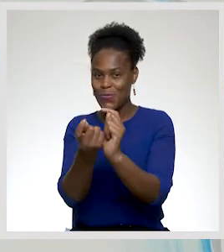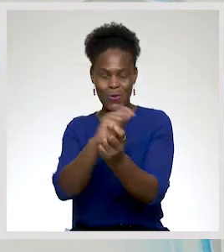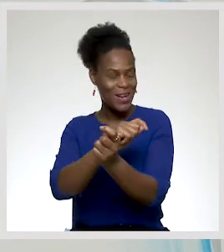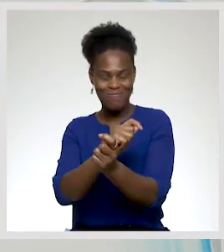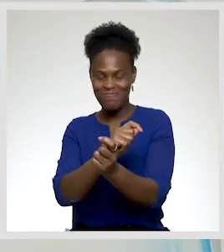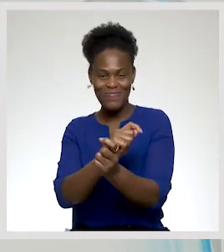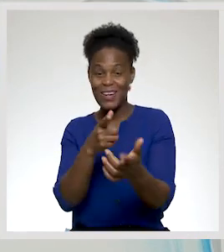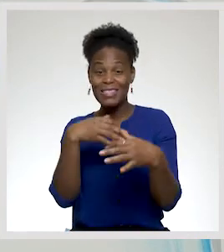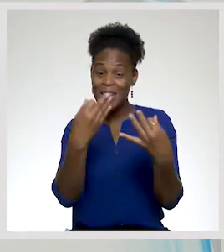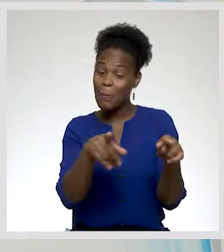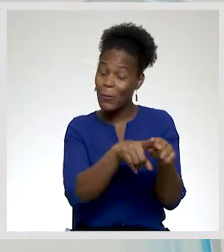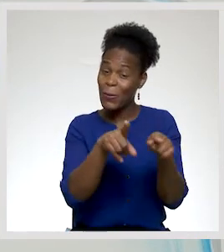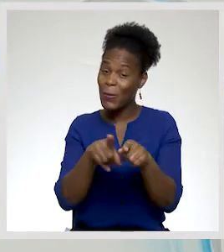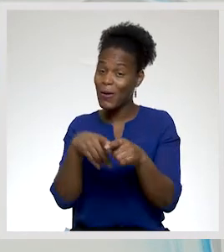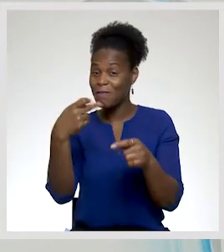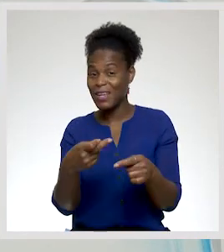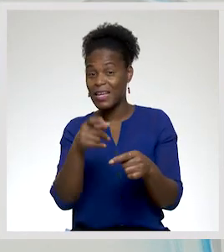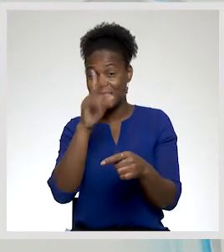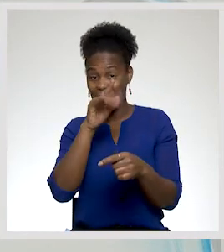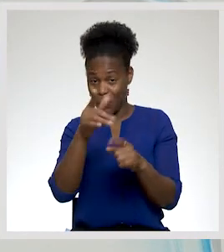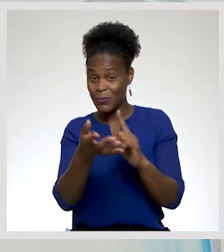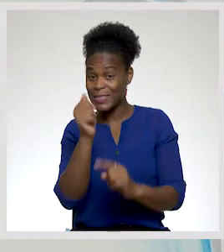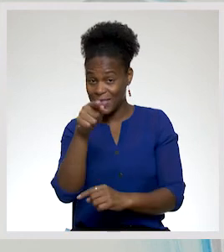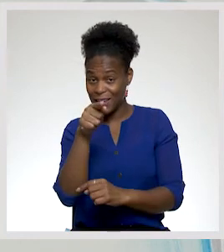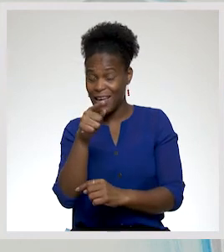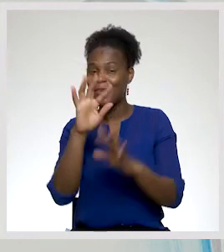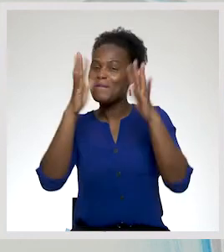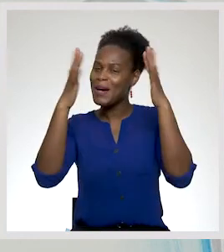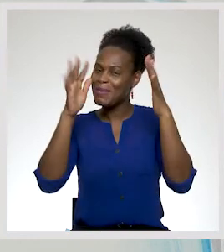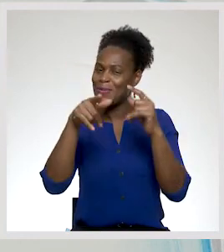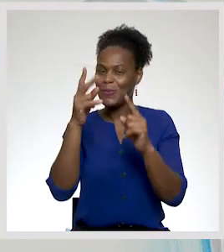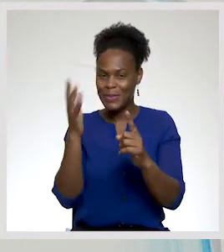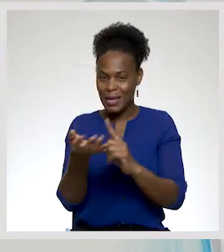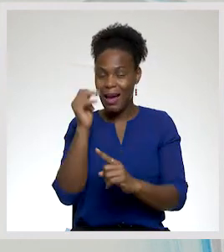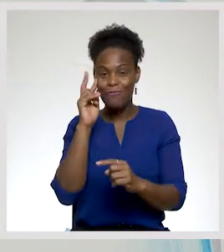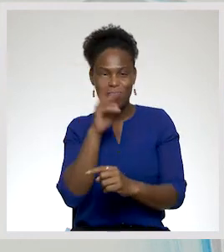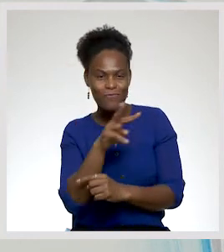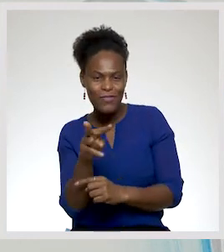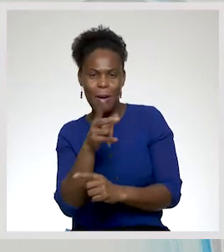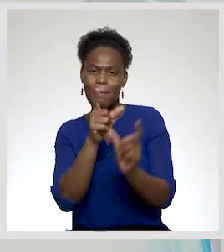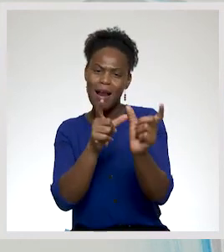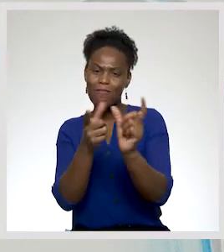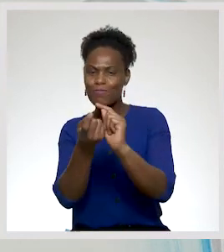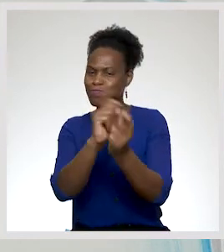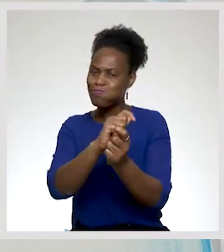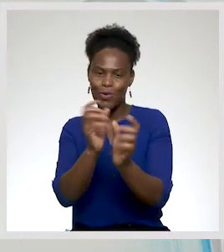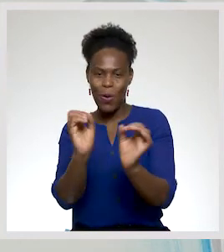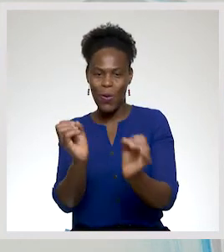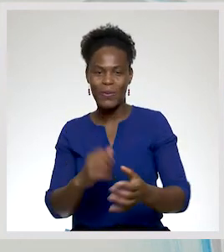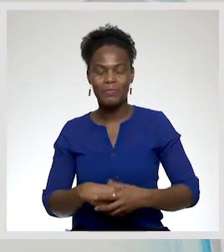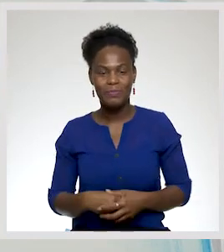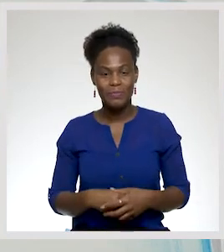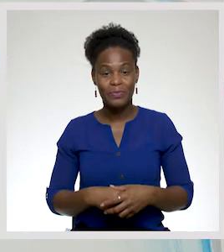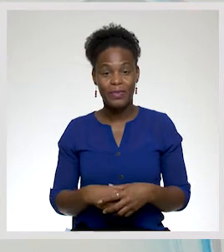isso está de parabéns. Já consegue identificar palavras invariáveis.